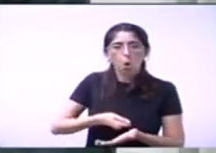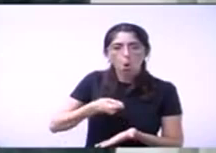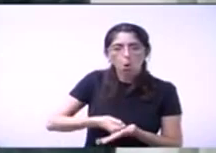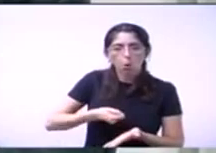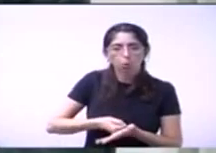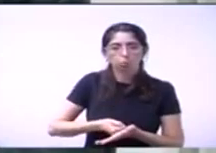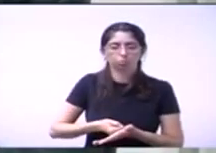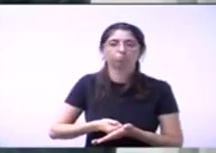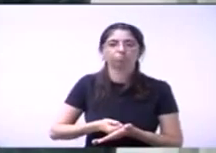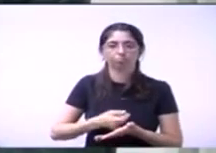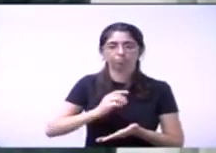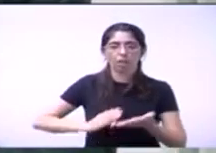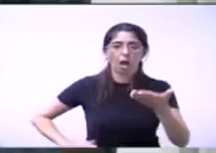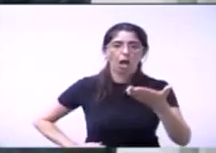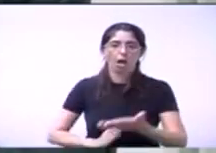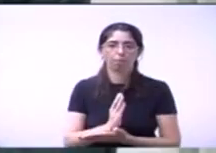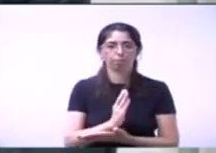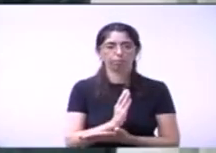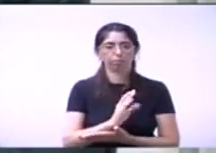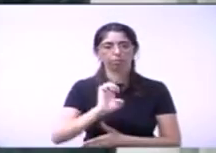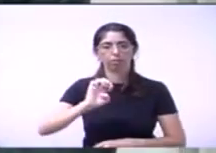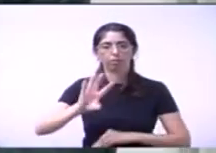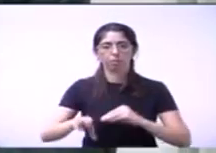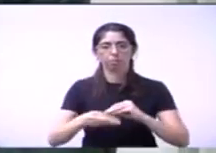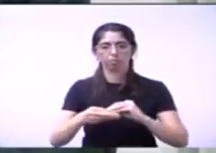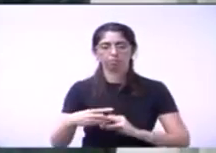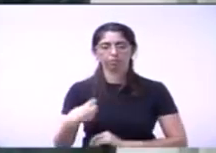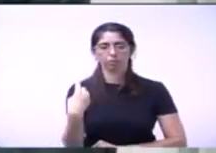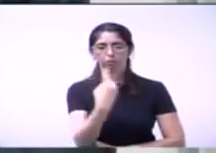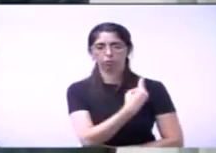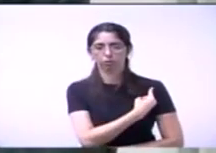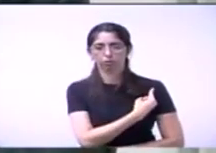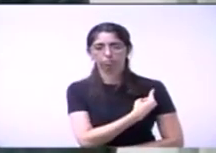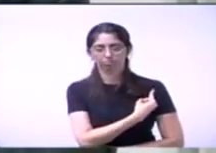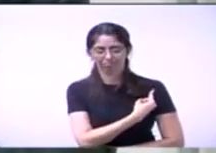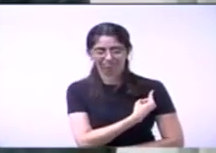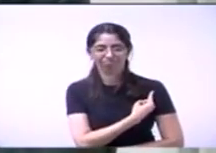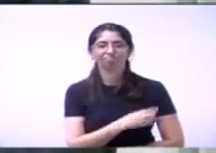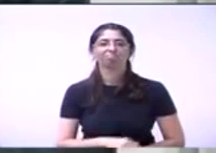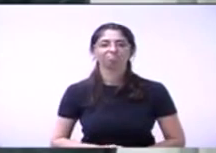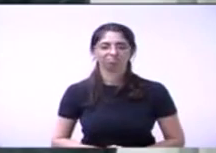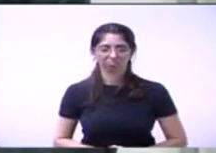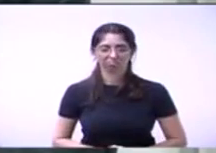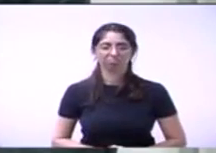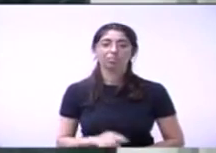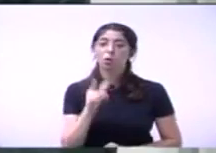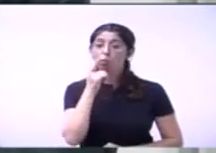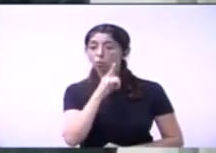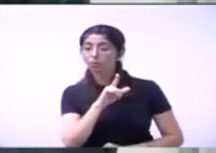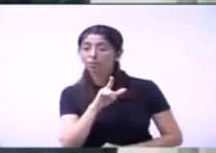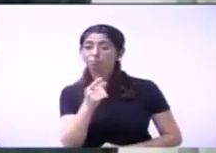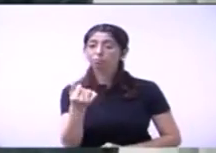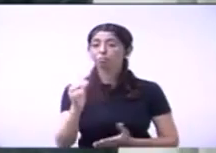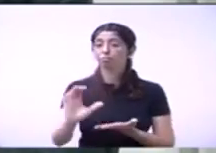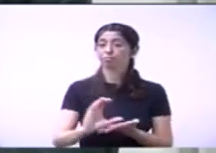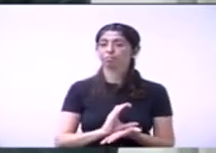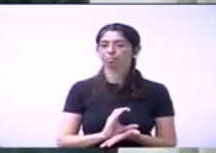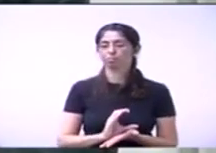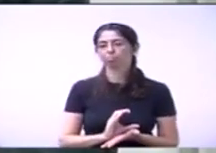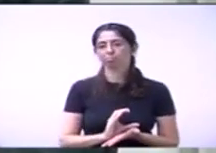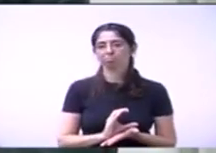República. E graças também a essa emenda pode chegar até a nossa cidade através da